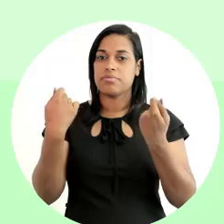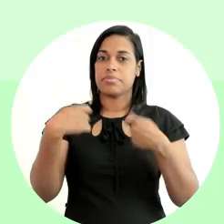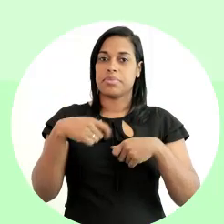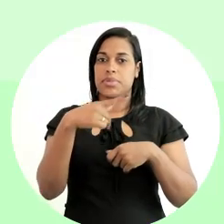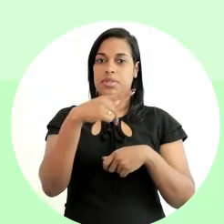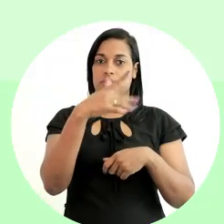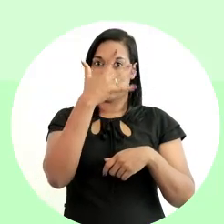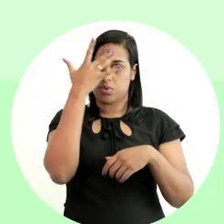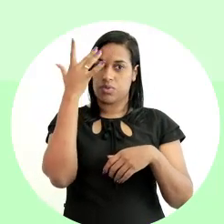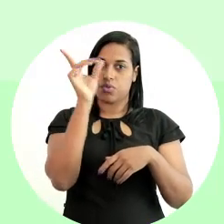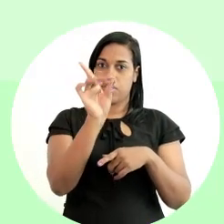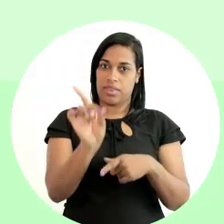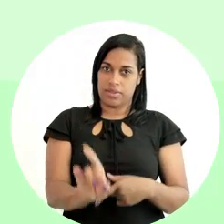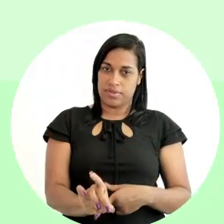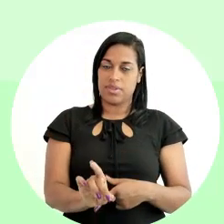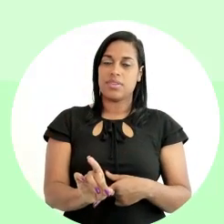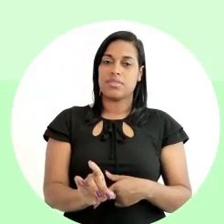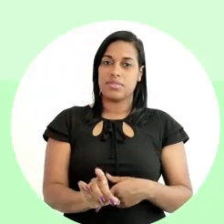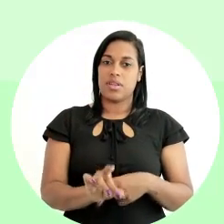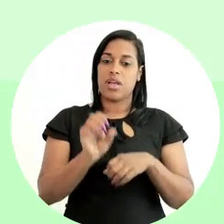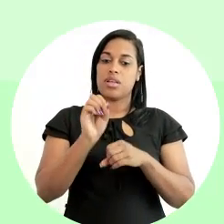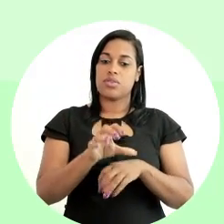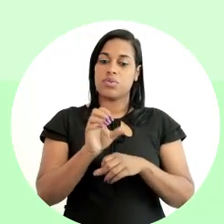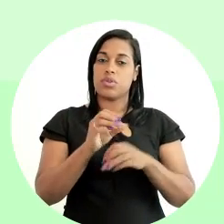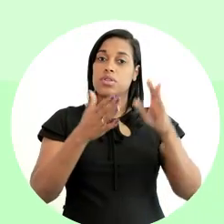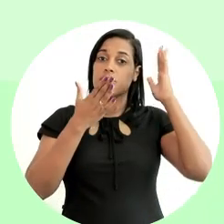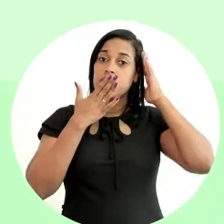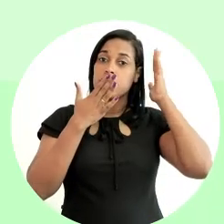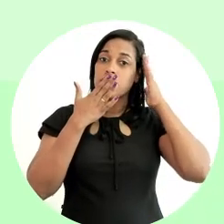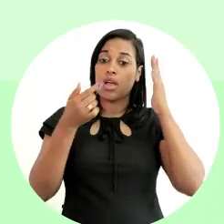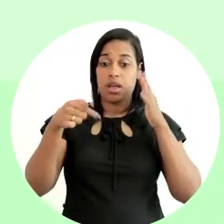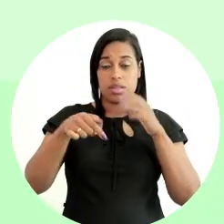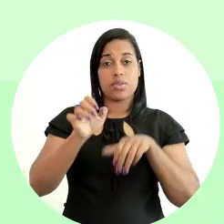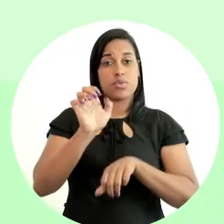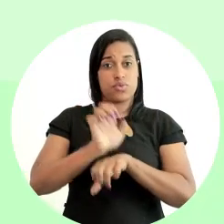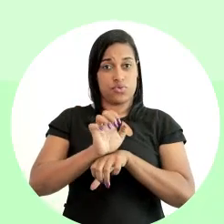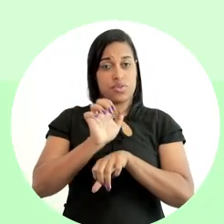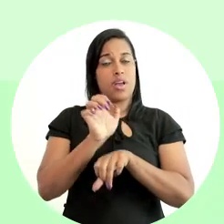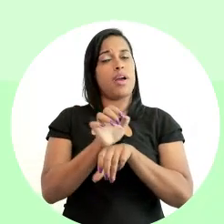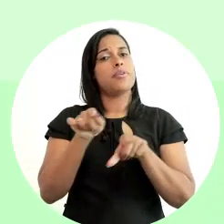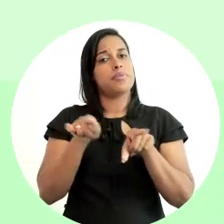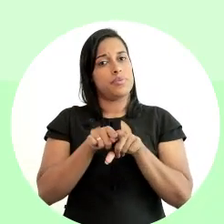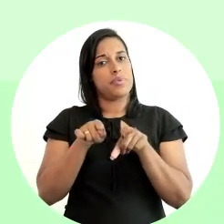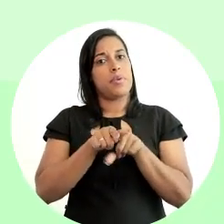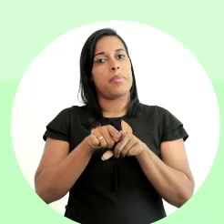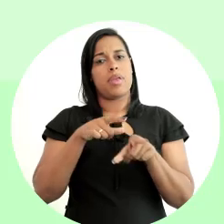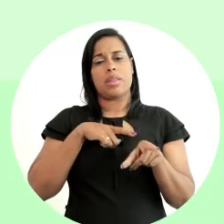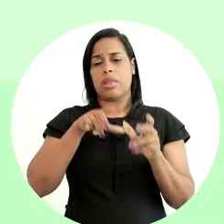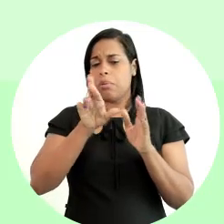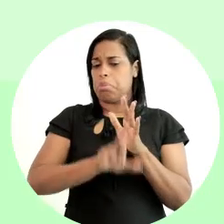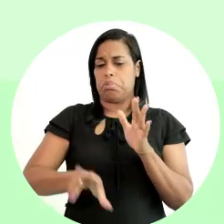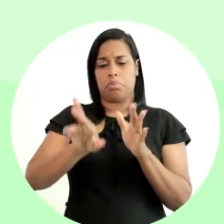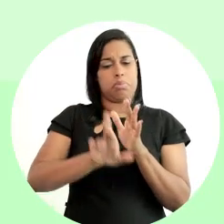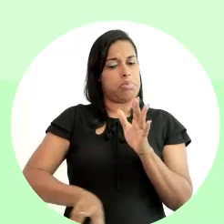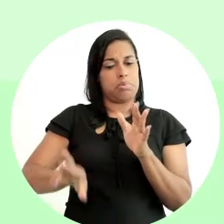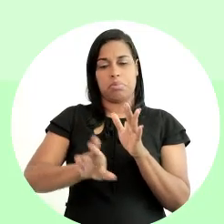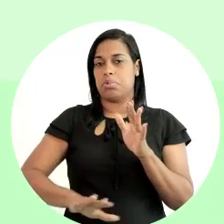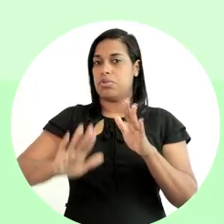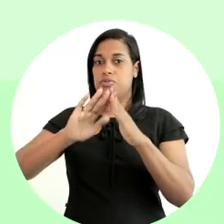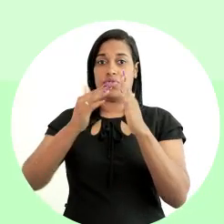necessidades específicas. Temos educação indígena, inclusive aqui em nosso estado. Temos uma série de